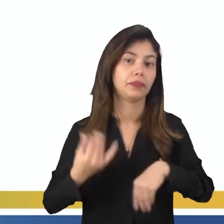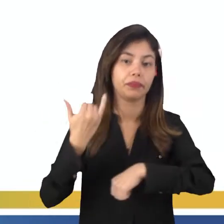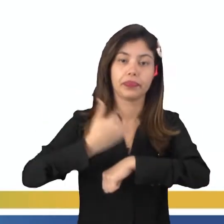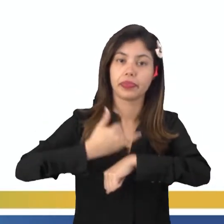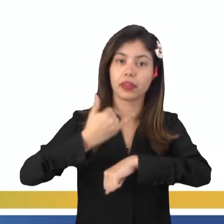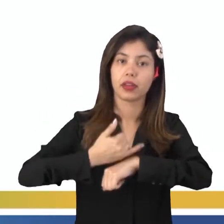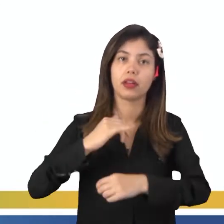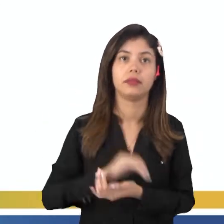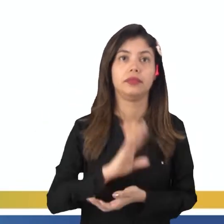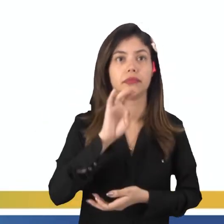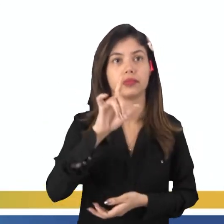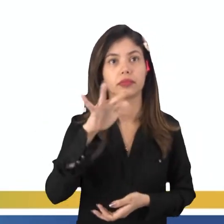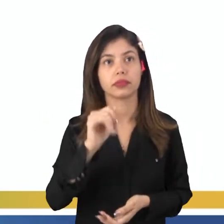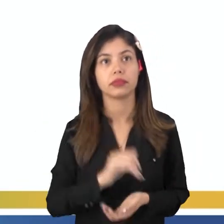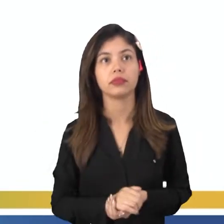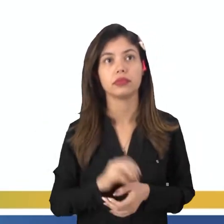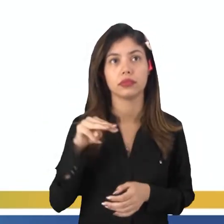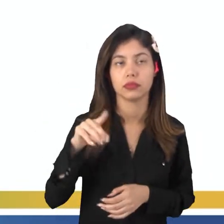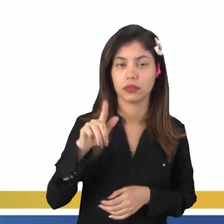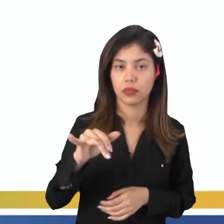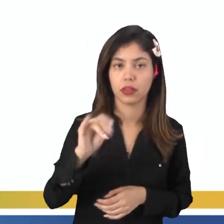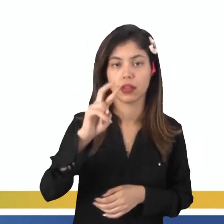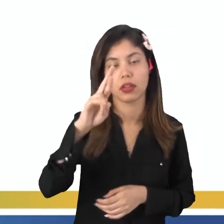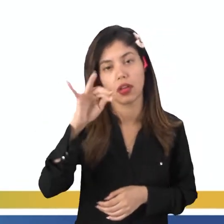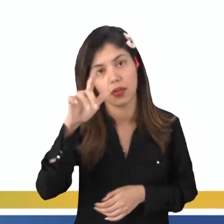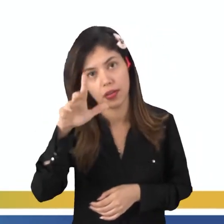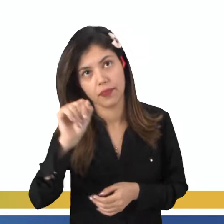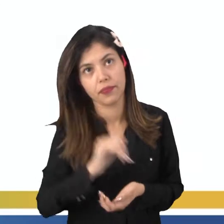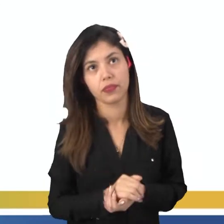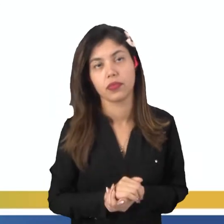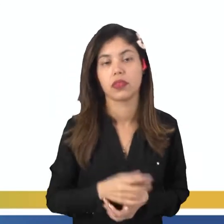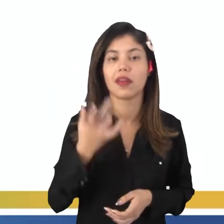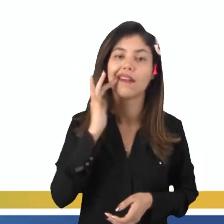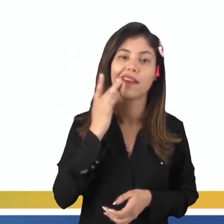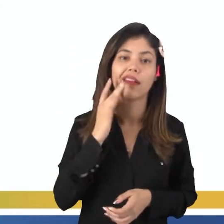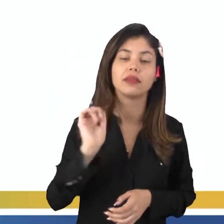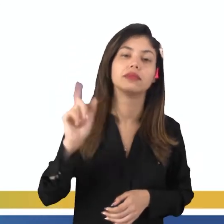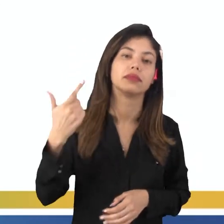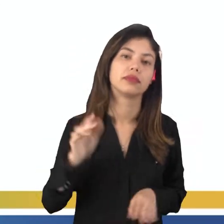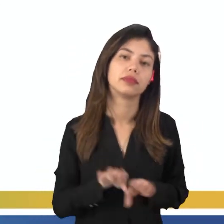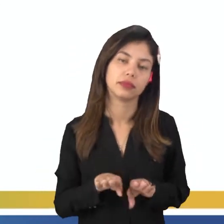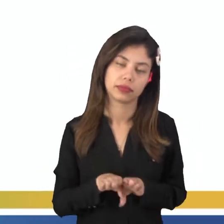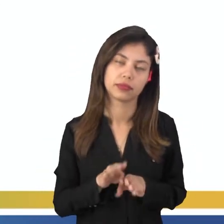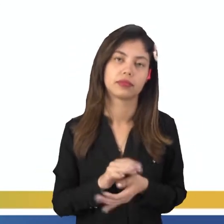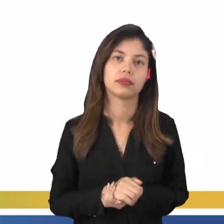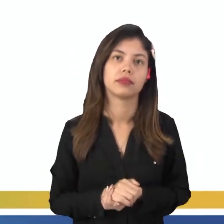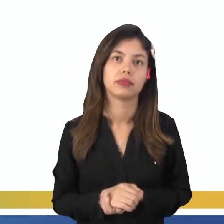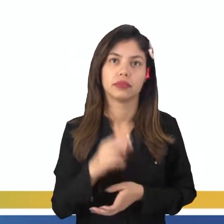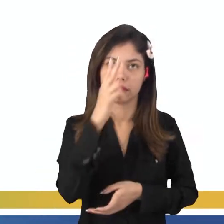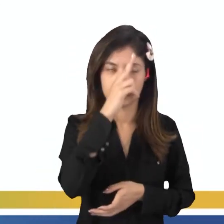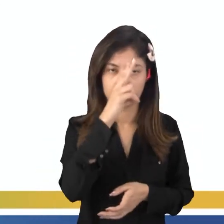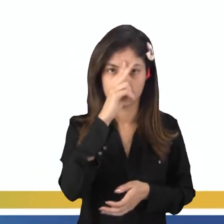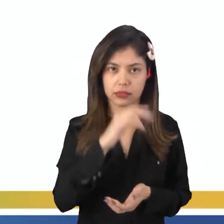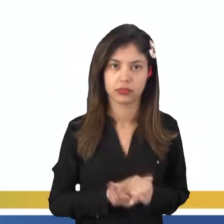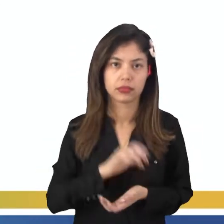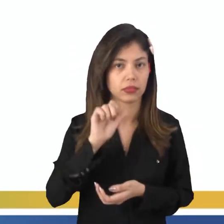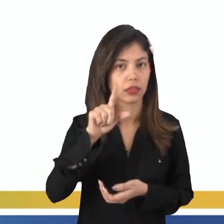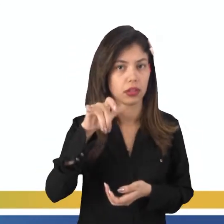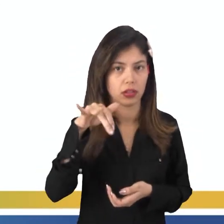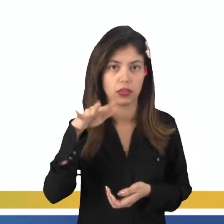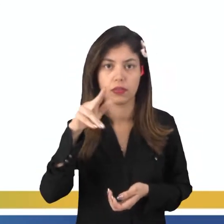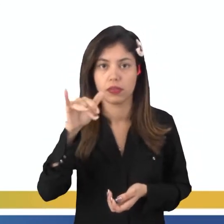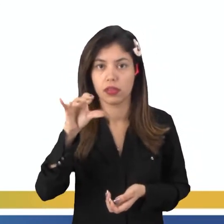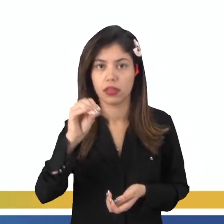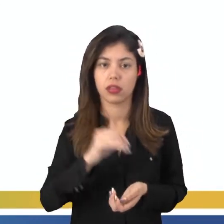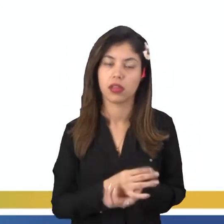ferro, bauxita, manganês, calcário, ouro e estanho. Lembrando que é da bauxita que se faz a produção de alumínio,